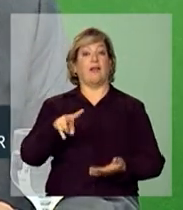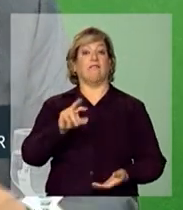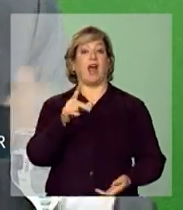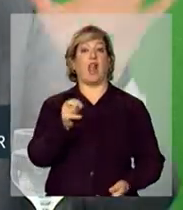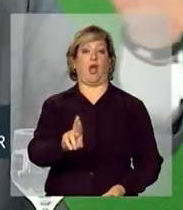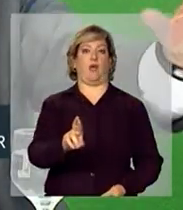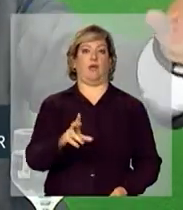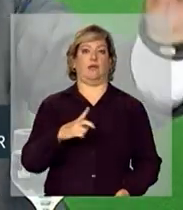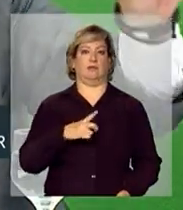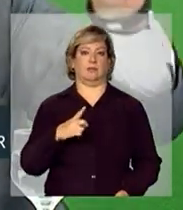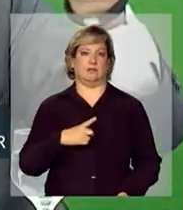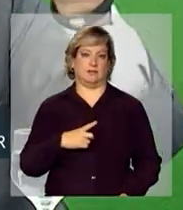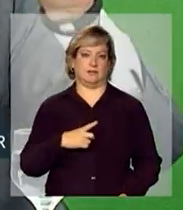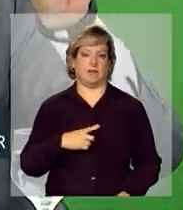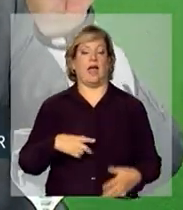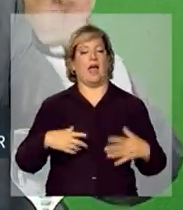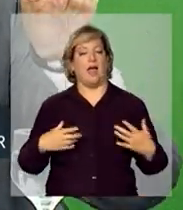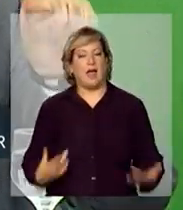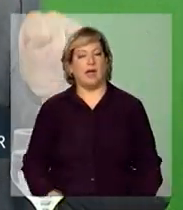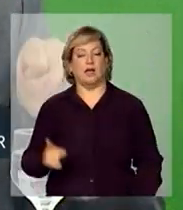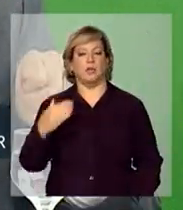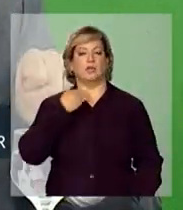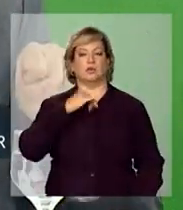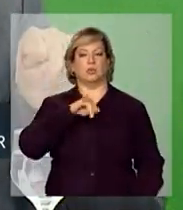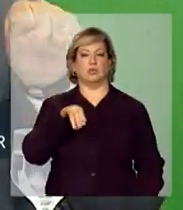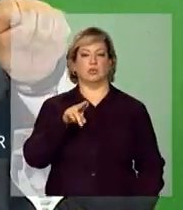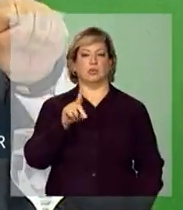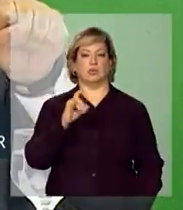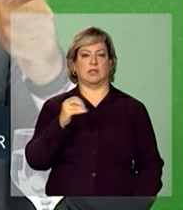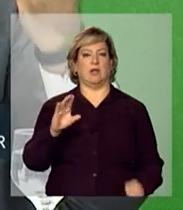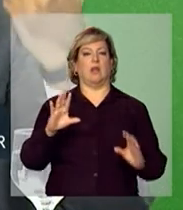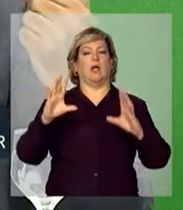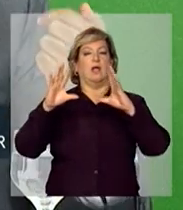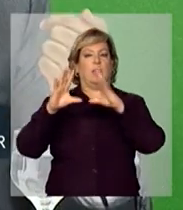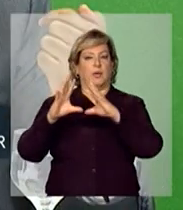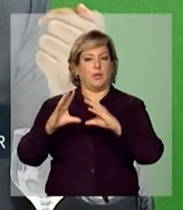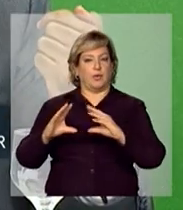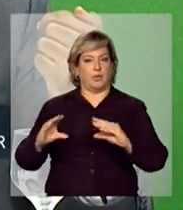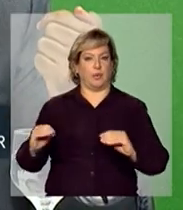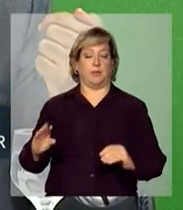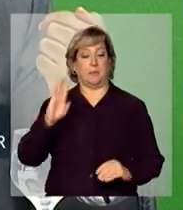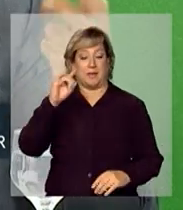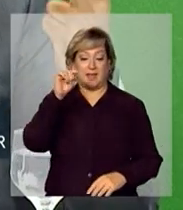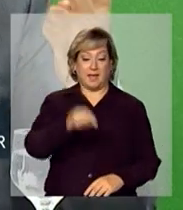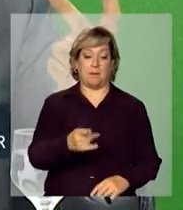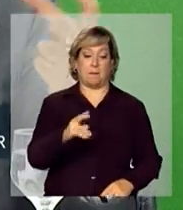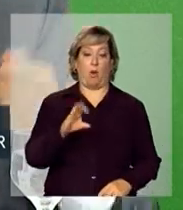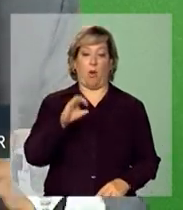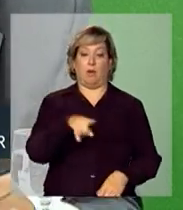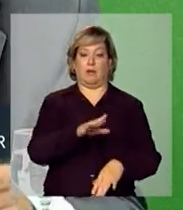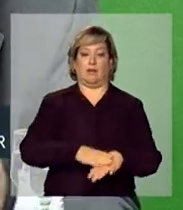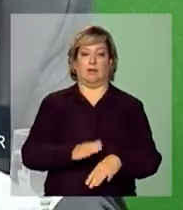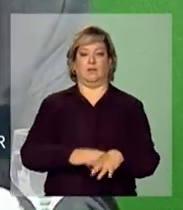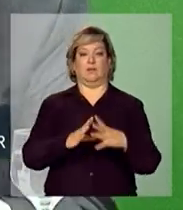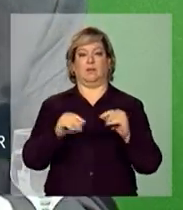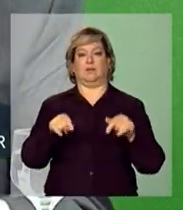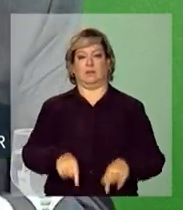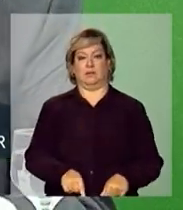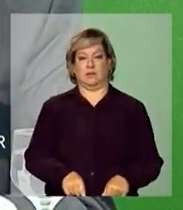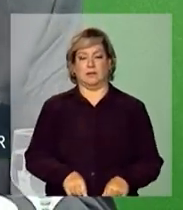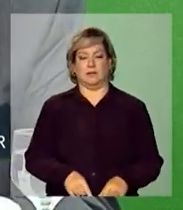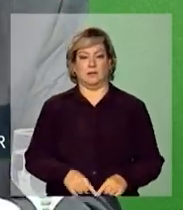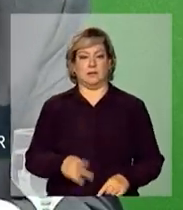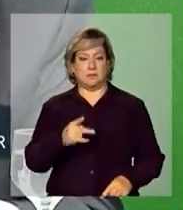com isso você desafoga o judiciário essa é uma reivindicação do juízes inclusive sobre isto segundo o